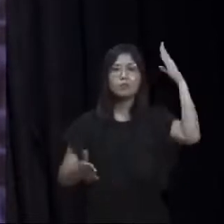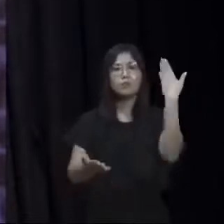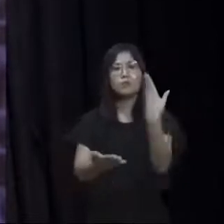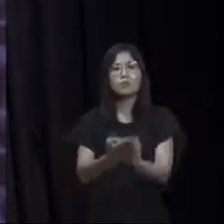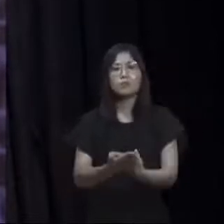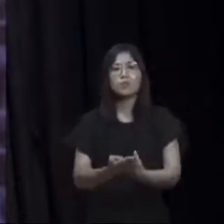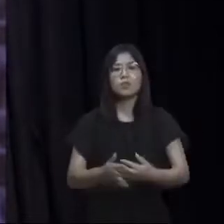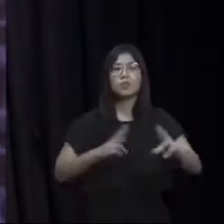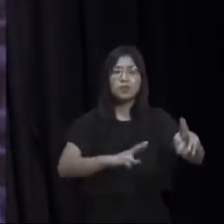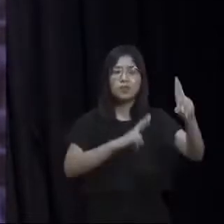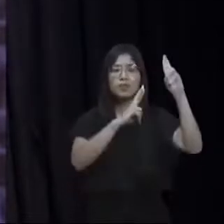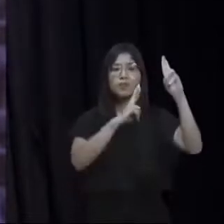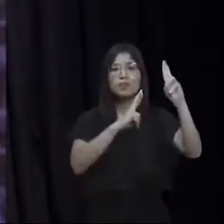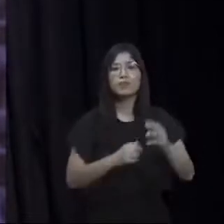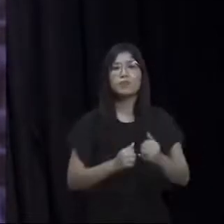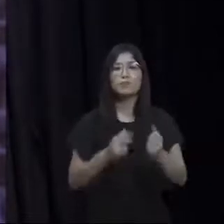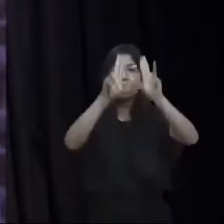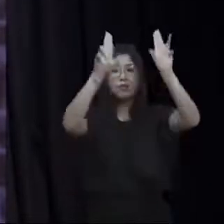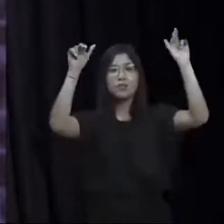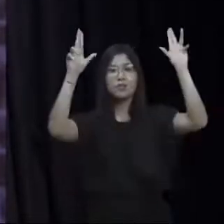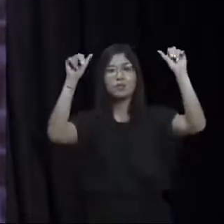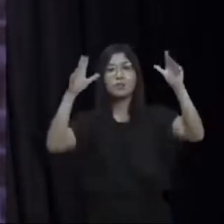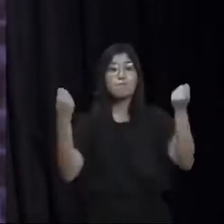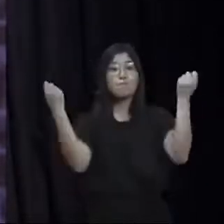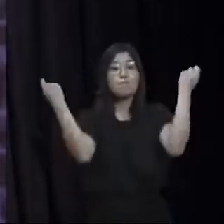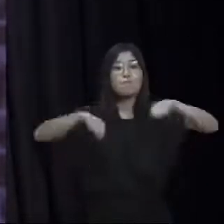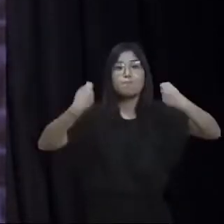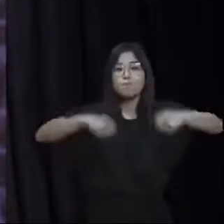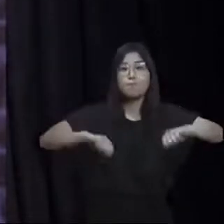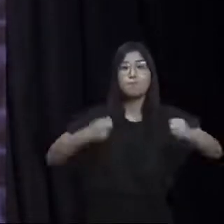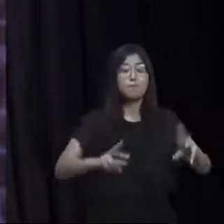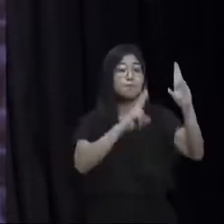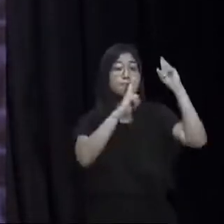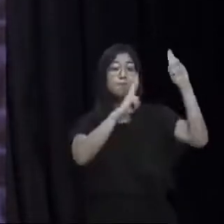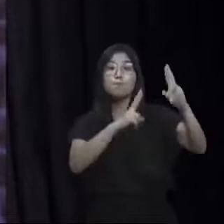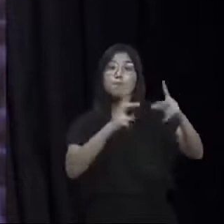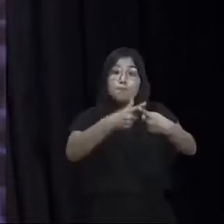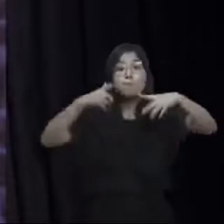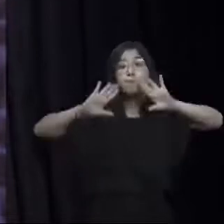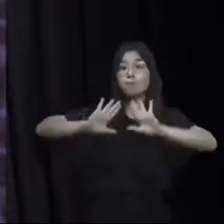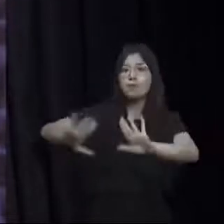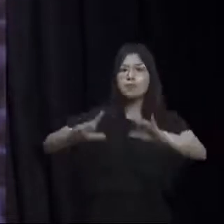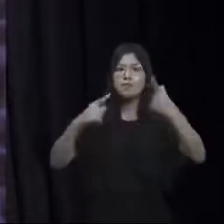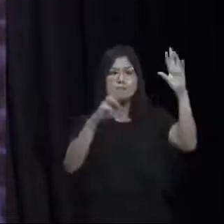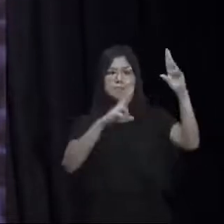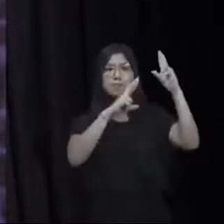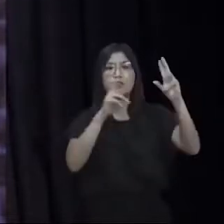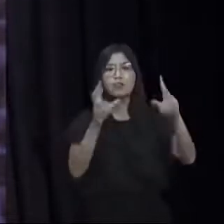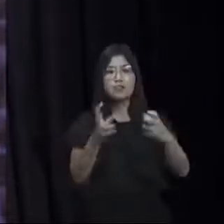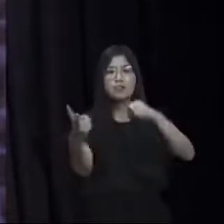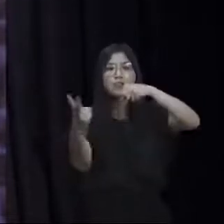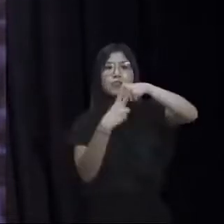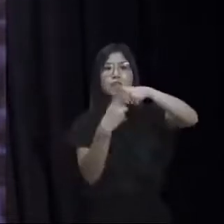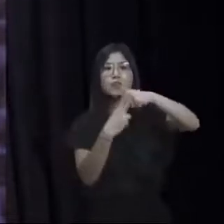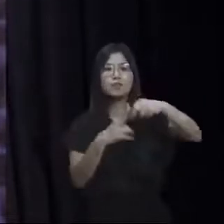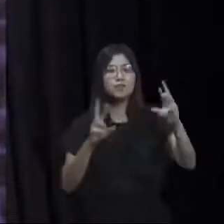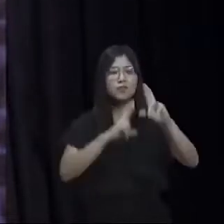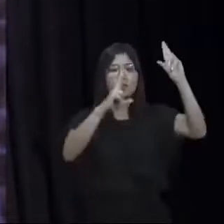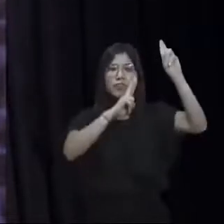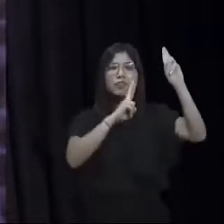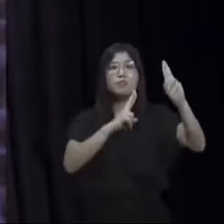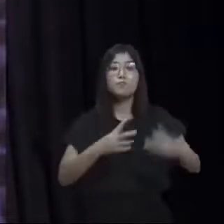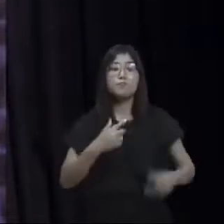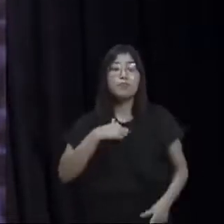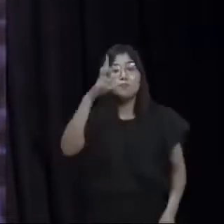e esperançar. Abre aspas. É preciso ter esperança, mas ter esperança do verbo esperançar. Porque